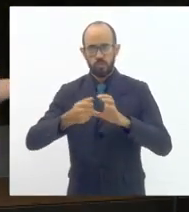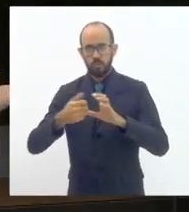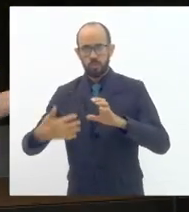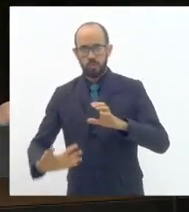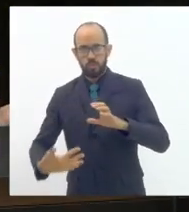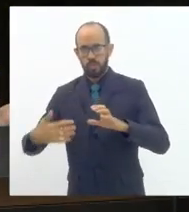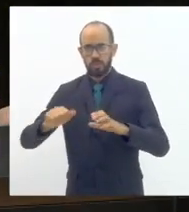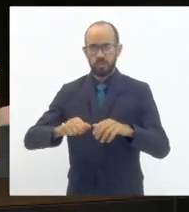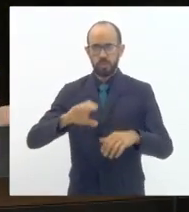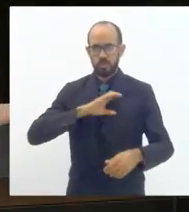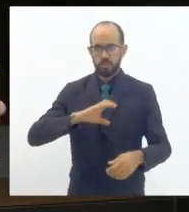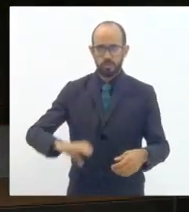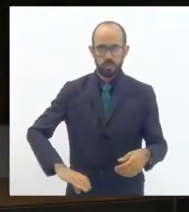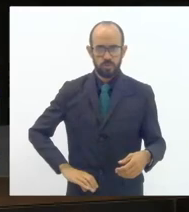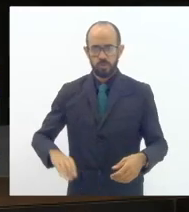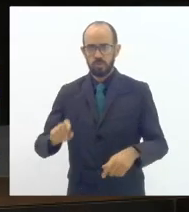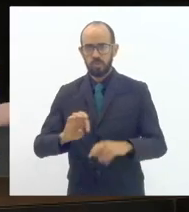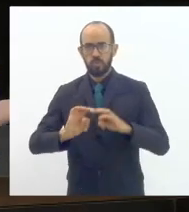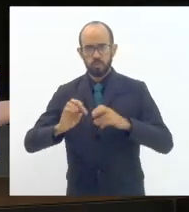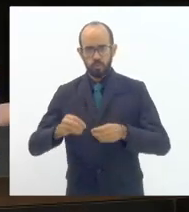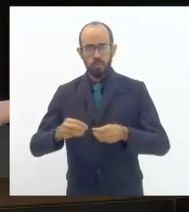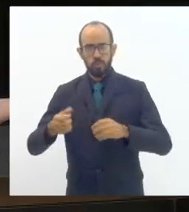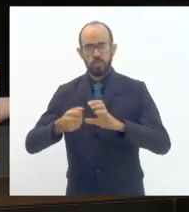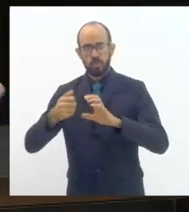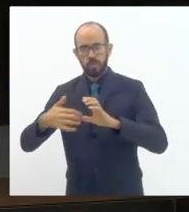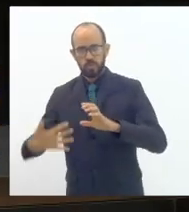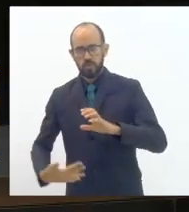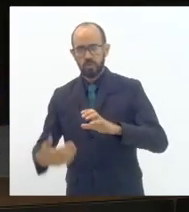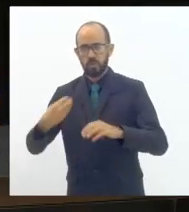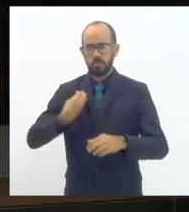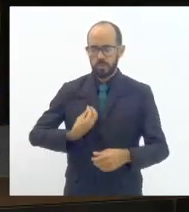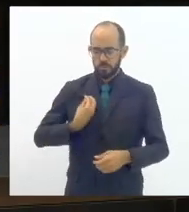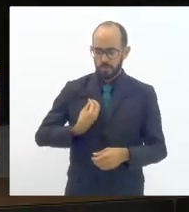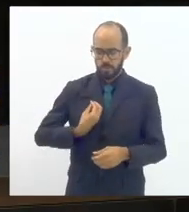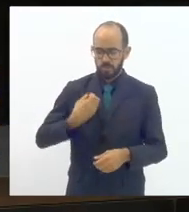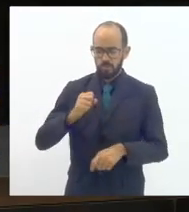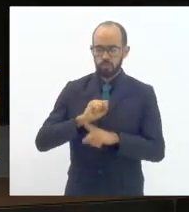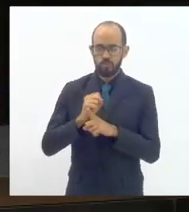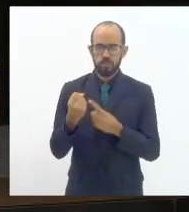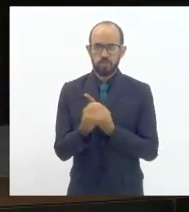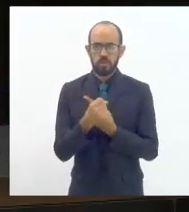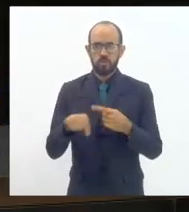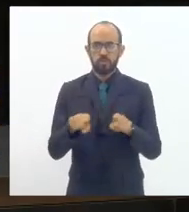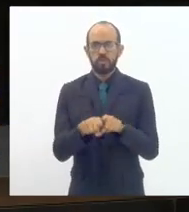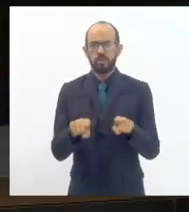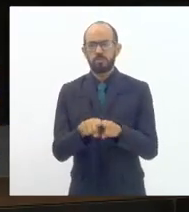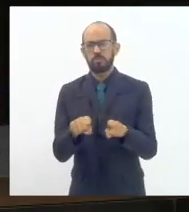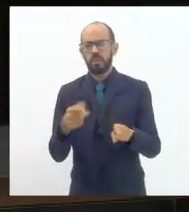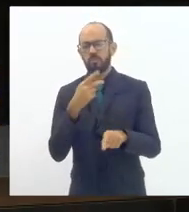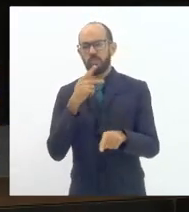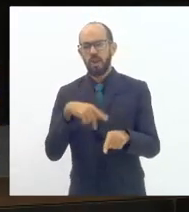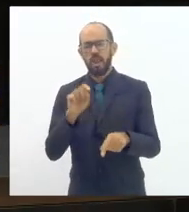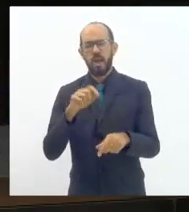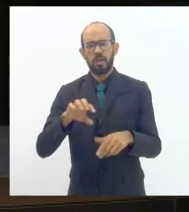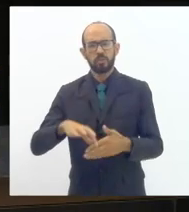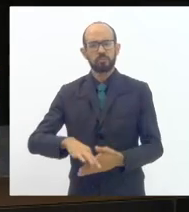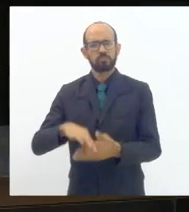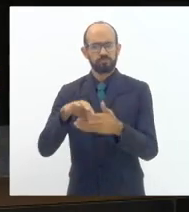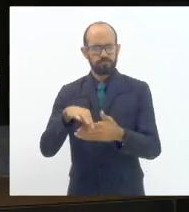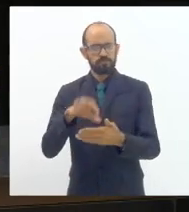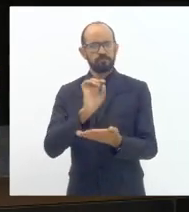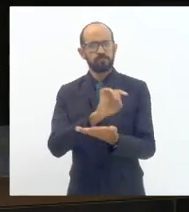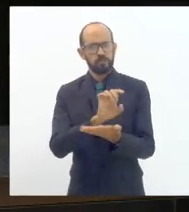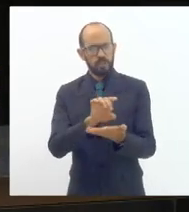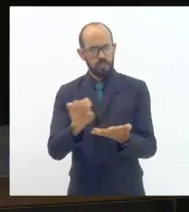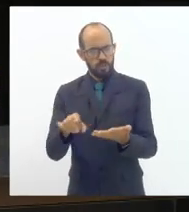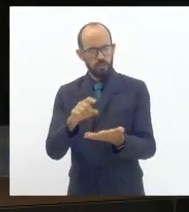cidadania, com todo o aspecto da participação social, e colocar aqui em evidência o protagonismo de cada um de vocês.